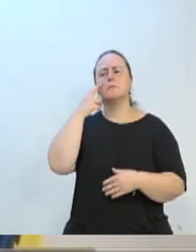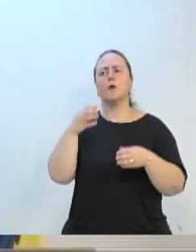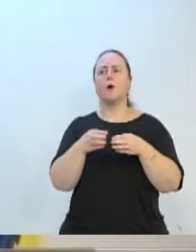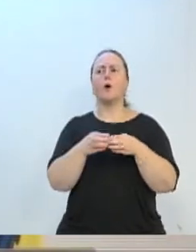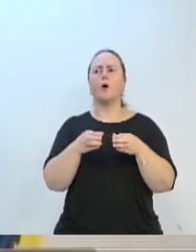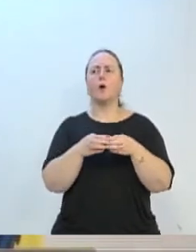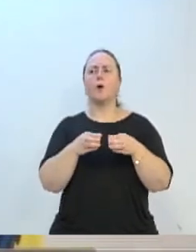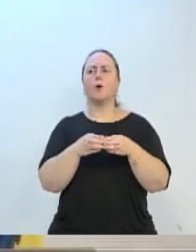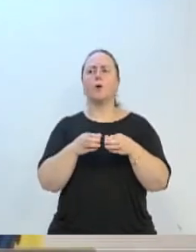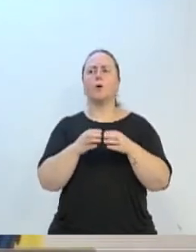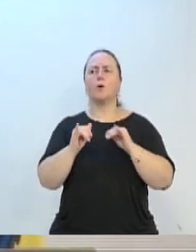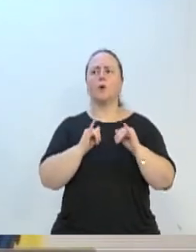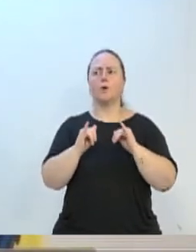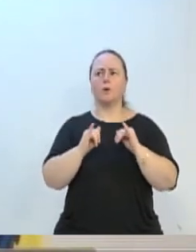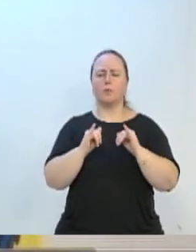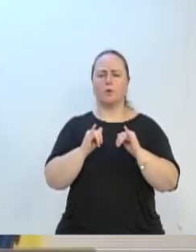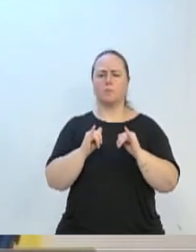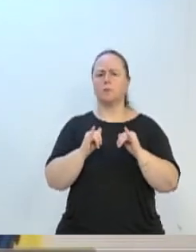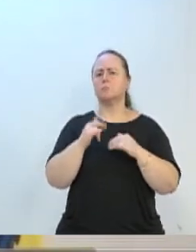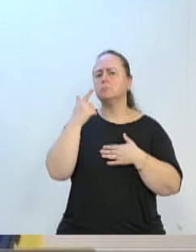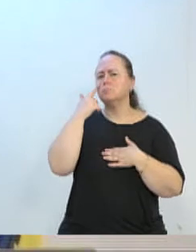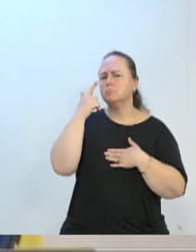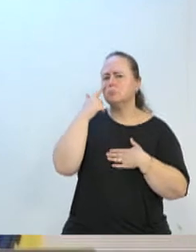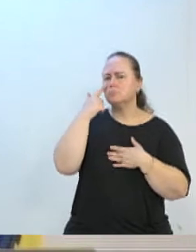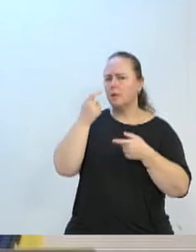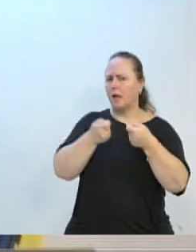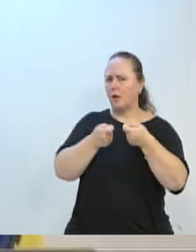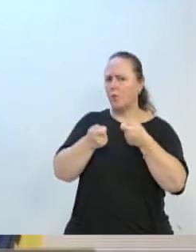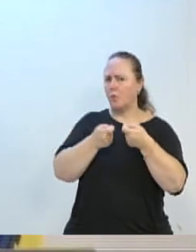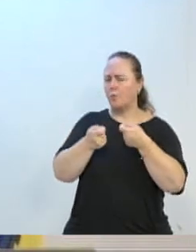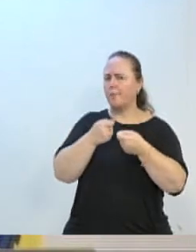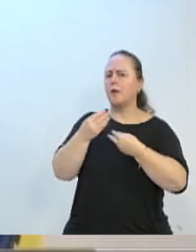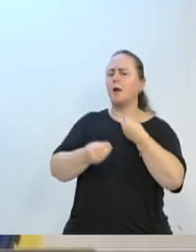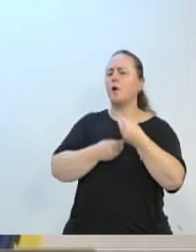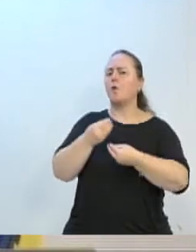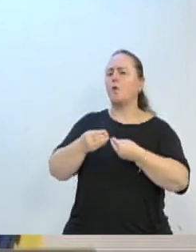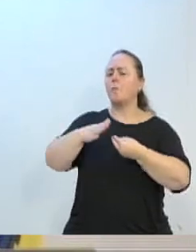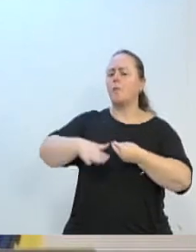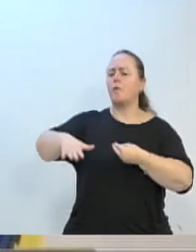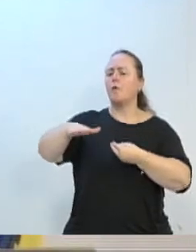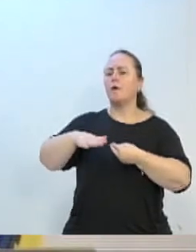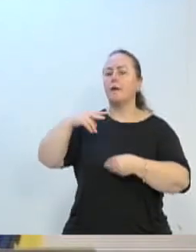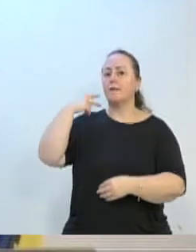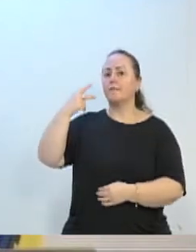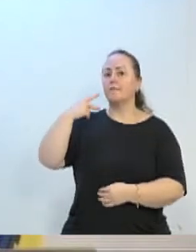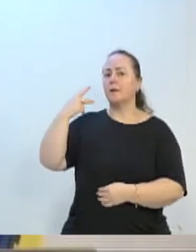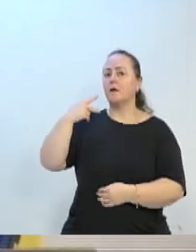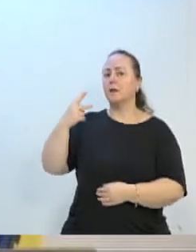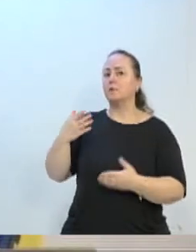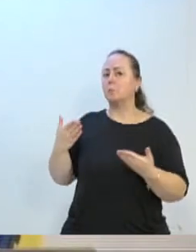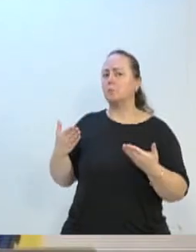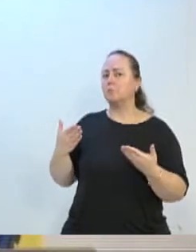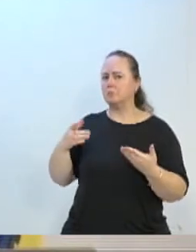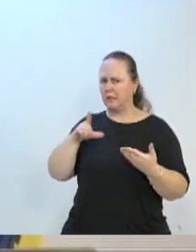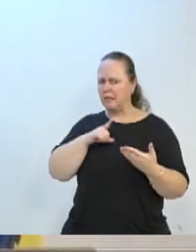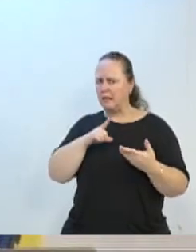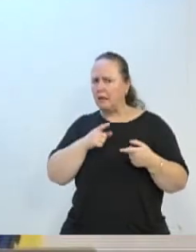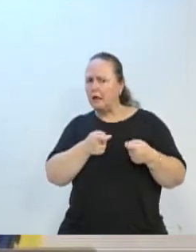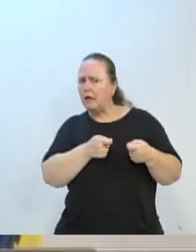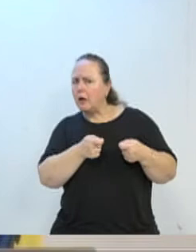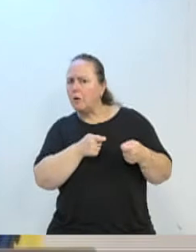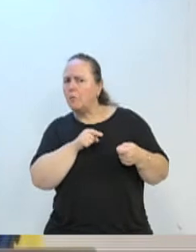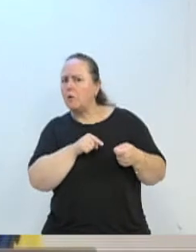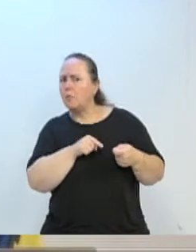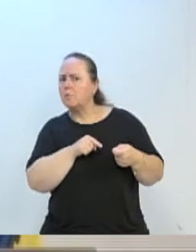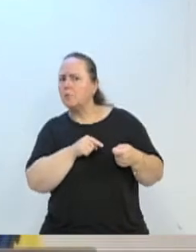verificando o a economia dos vereadores agora nessa Oktoberfest aqueles que se dizem econômicos se